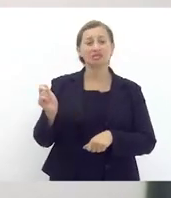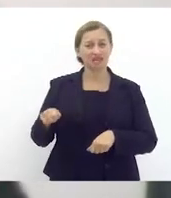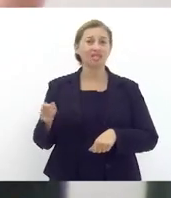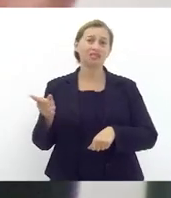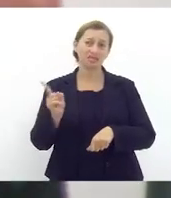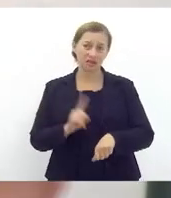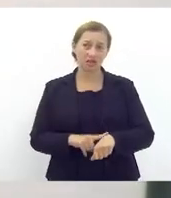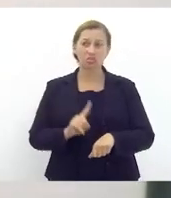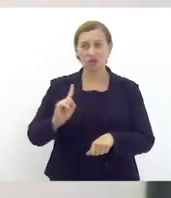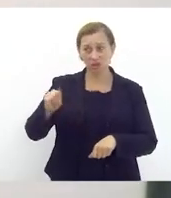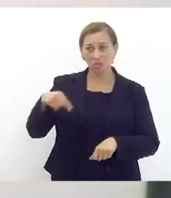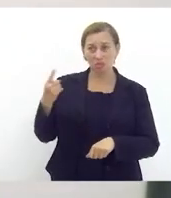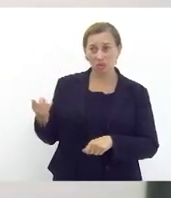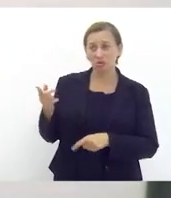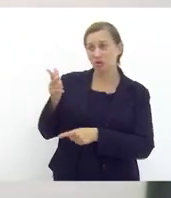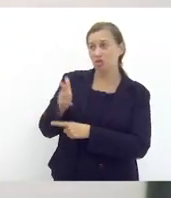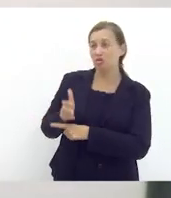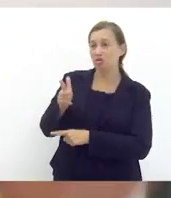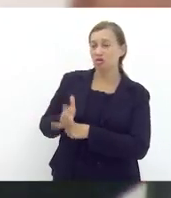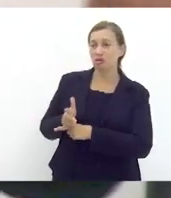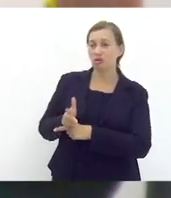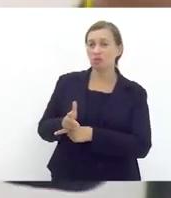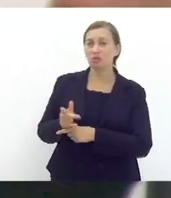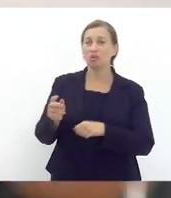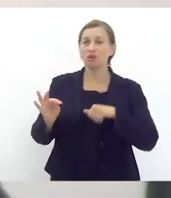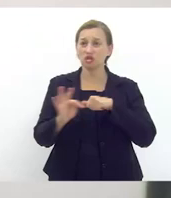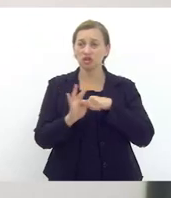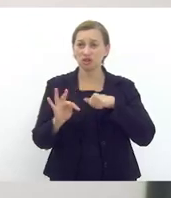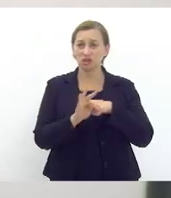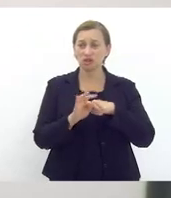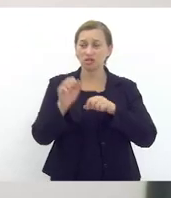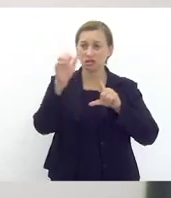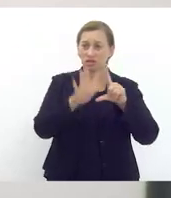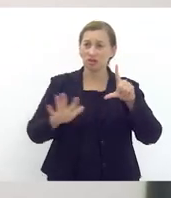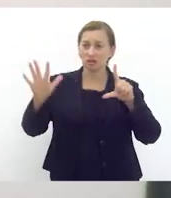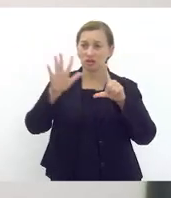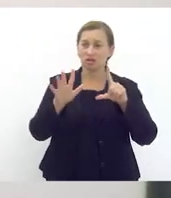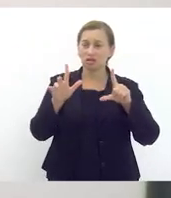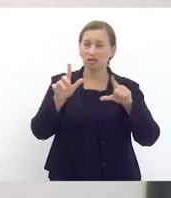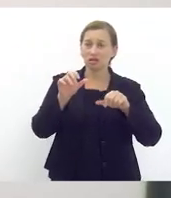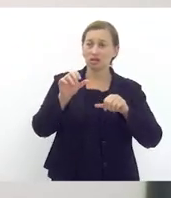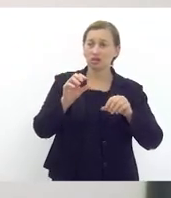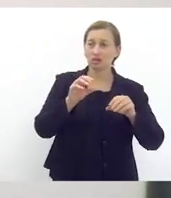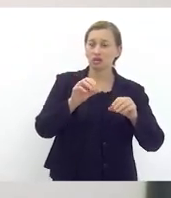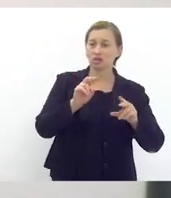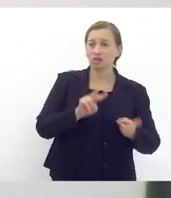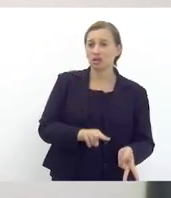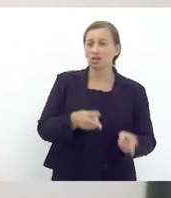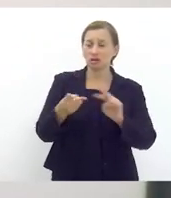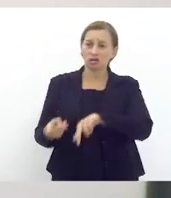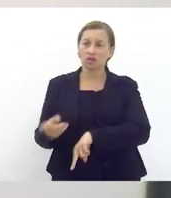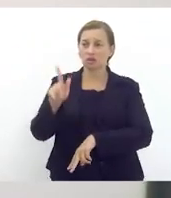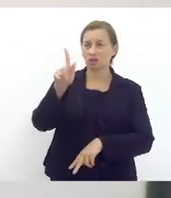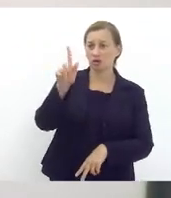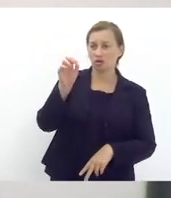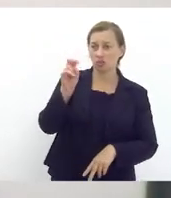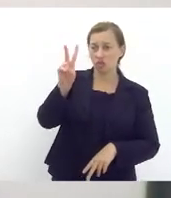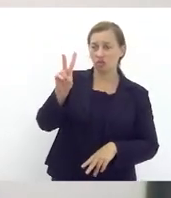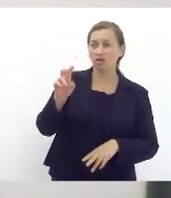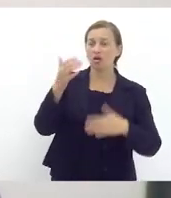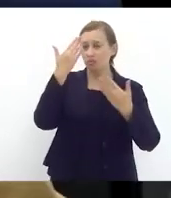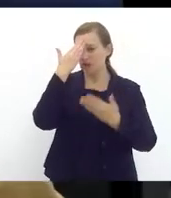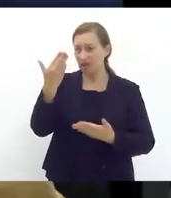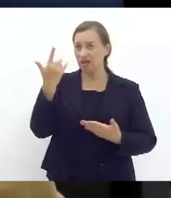aí depois a gente passa o vídeo que é muito técnico da plataforma transferegov que trata do plano de ação muito obrigado Mais uma vez parabéns